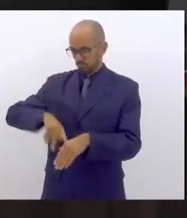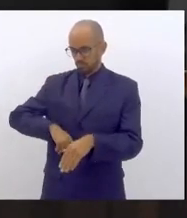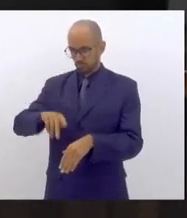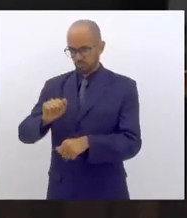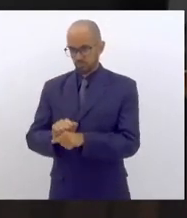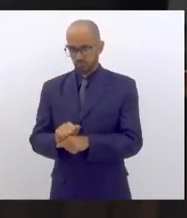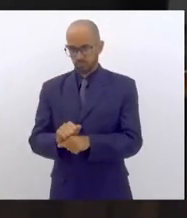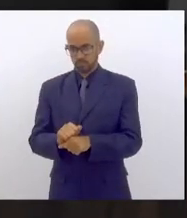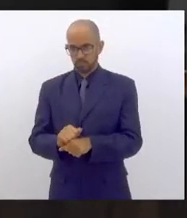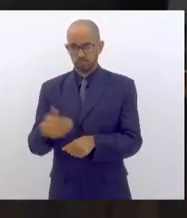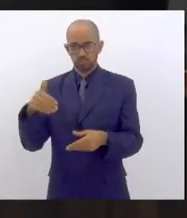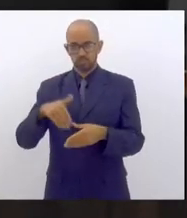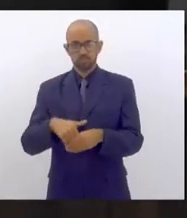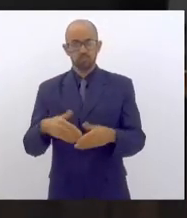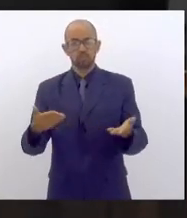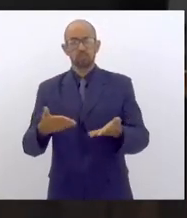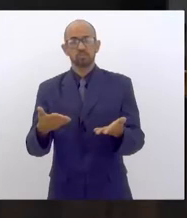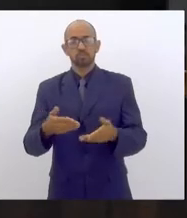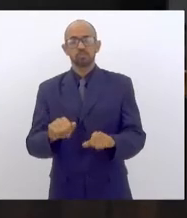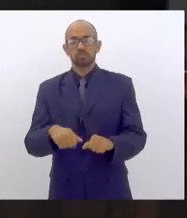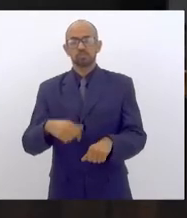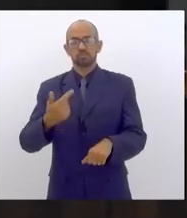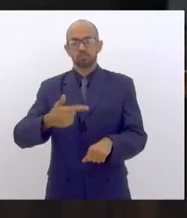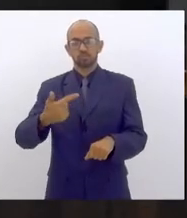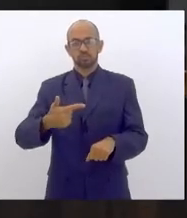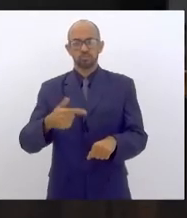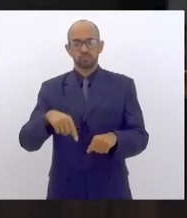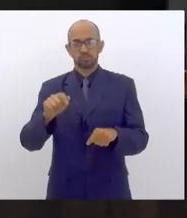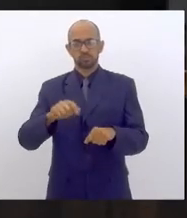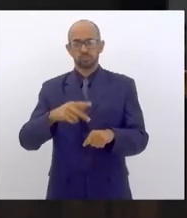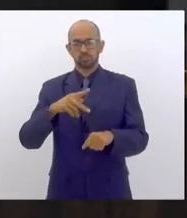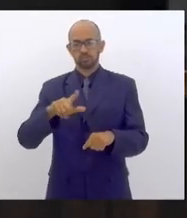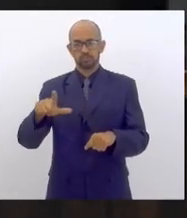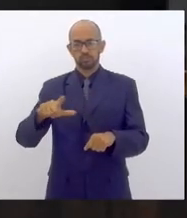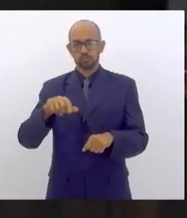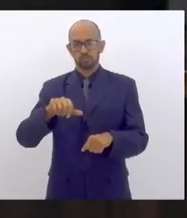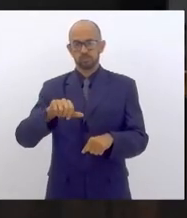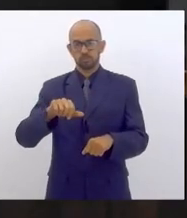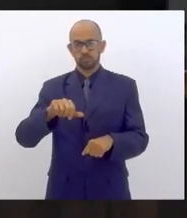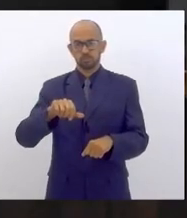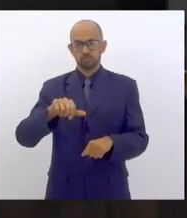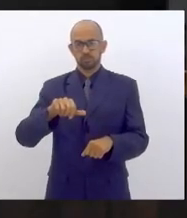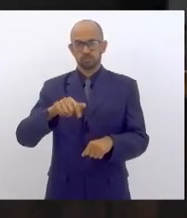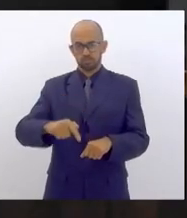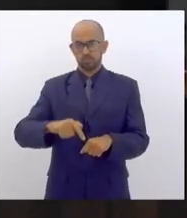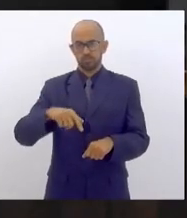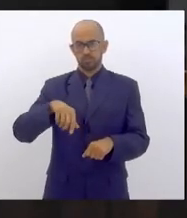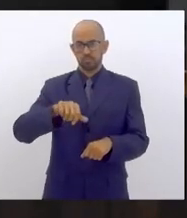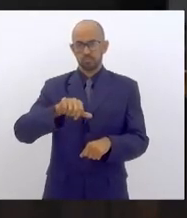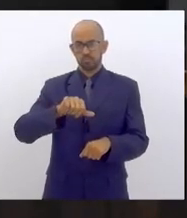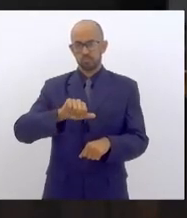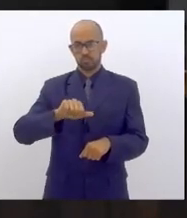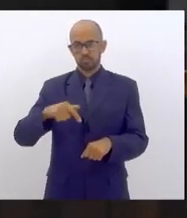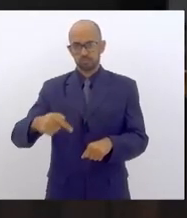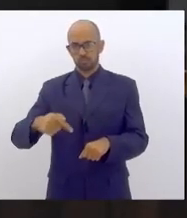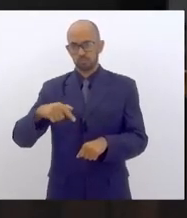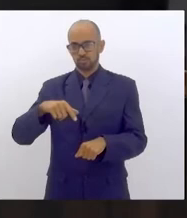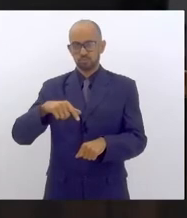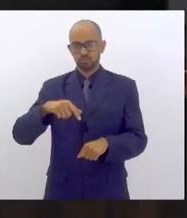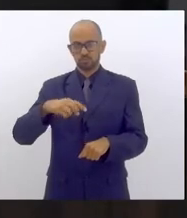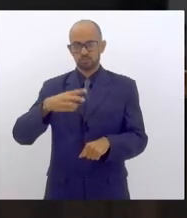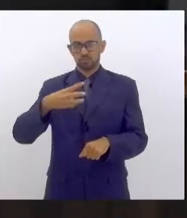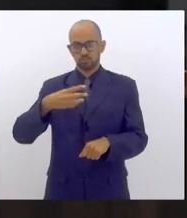em votação, o segundo projeto da pauta, o 7º, 13º, 16º, 17º, 20º,